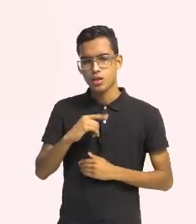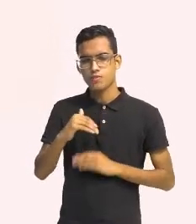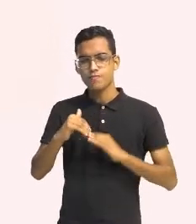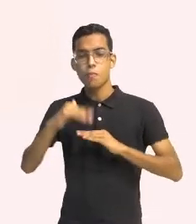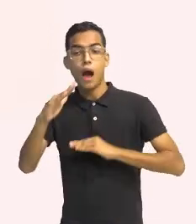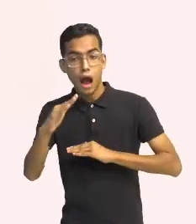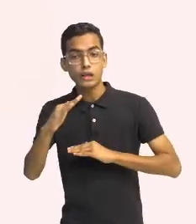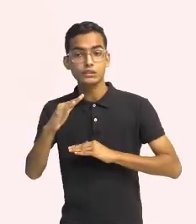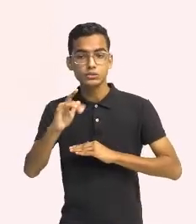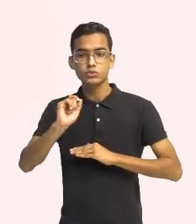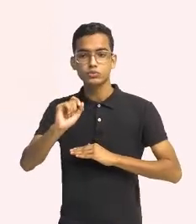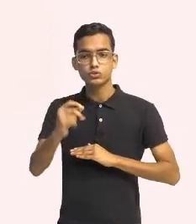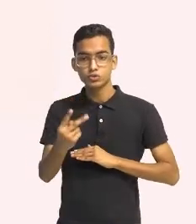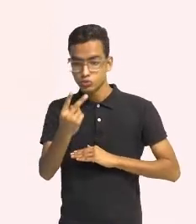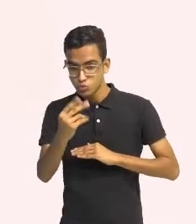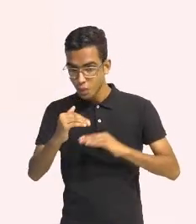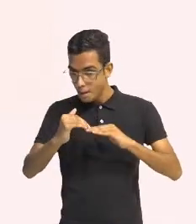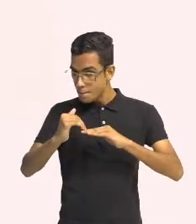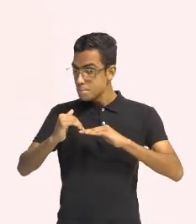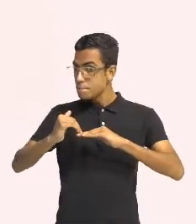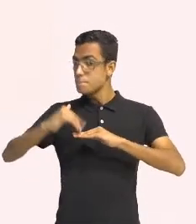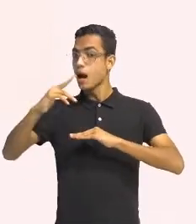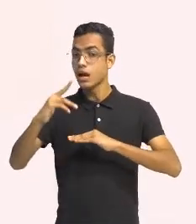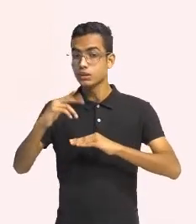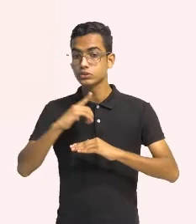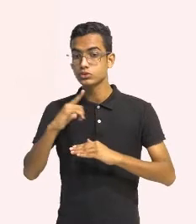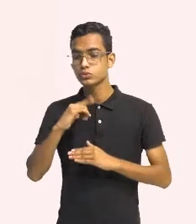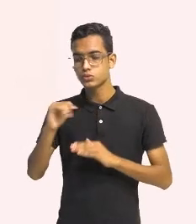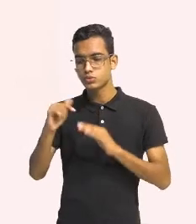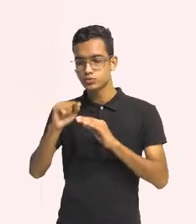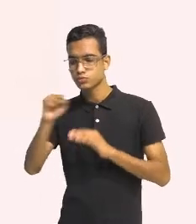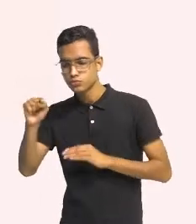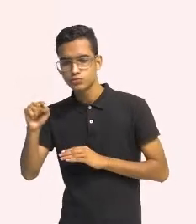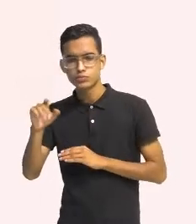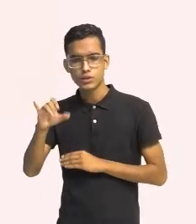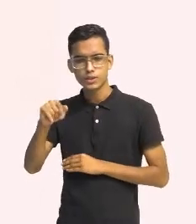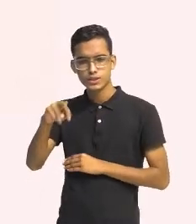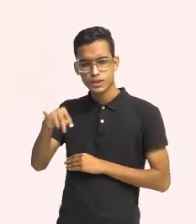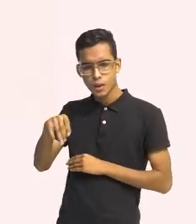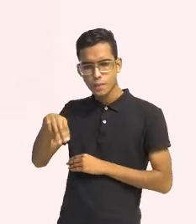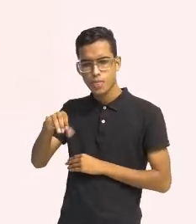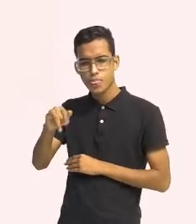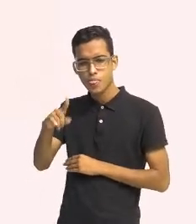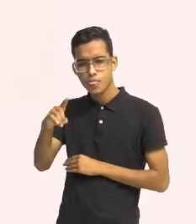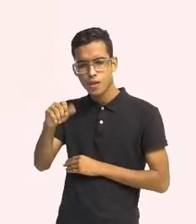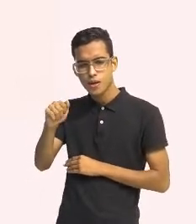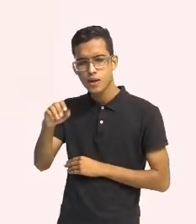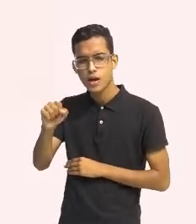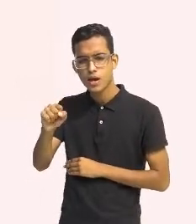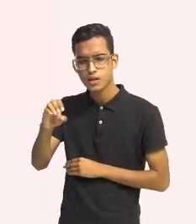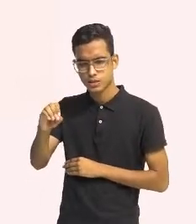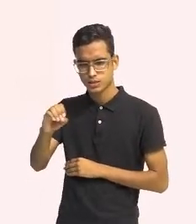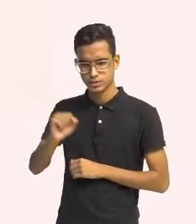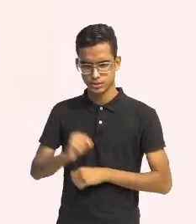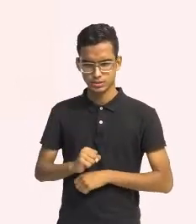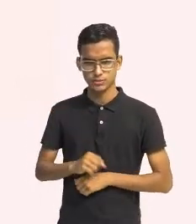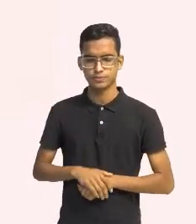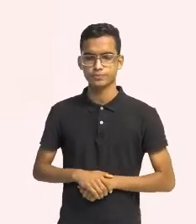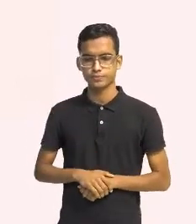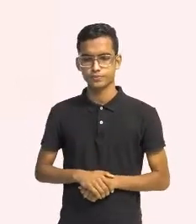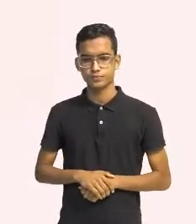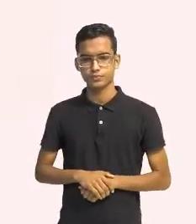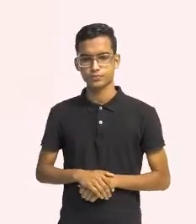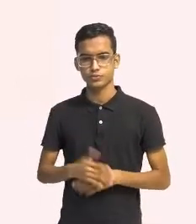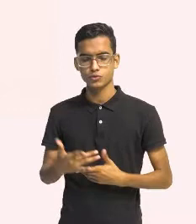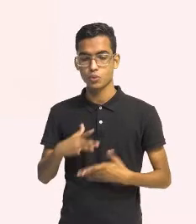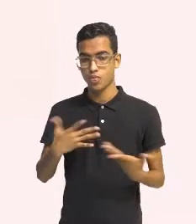possuem mais de 2 extremidades, tá? Então, quando possui só 2, né, extremidades, a gente já viu que é uma cadeia